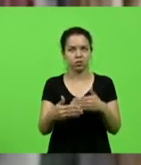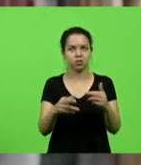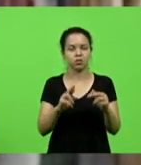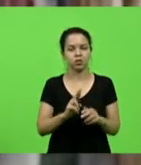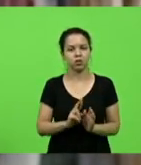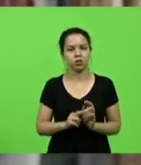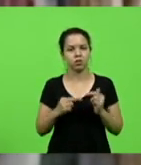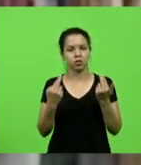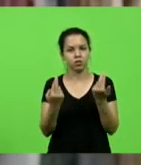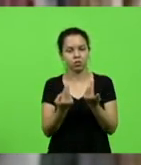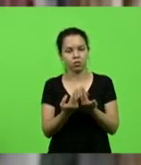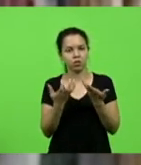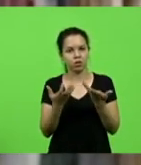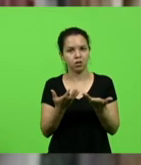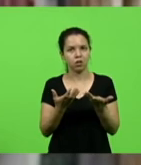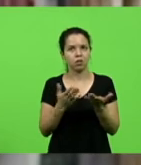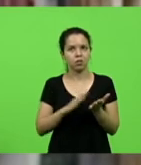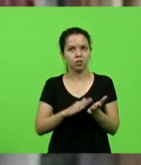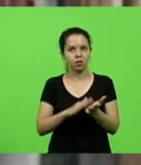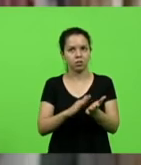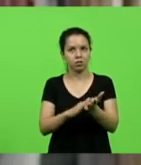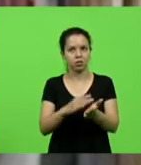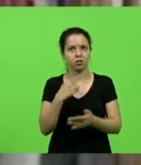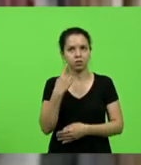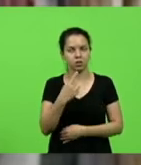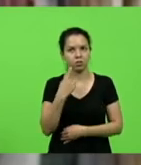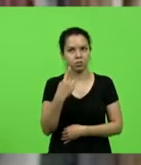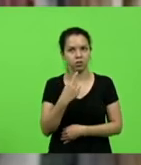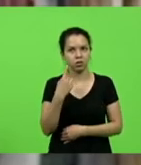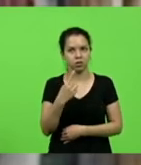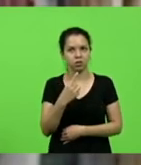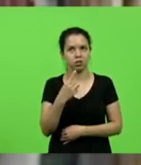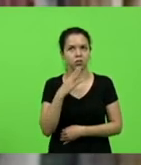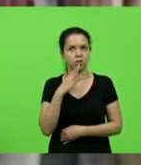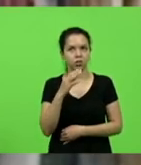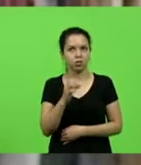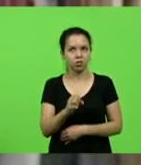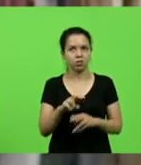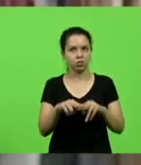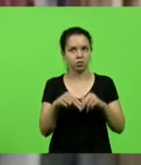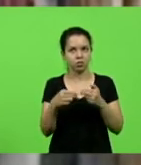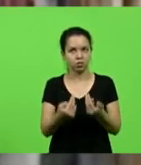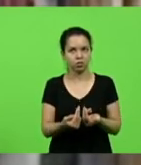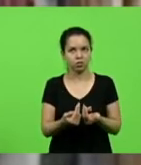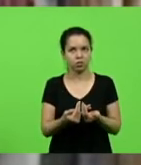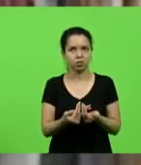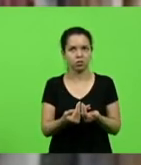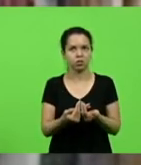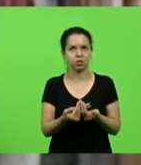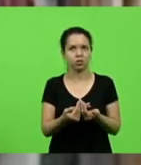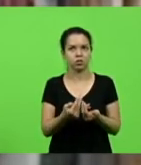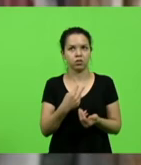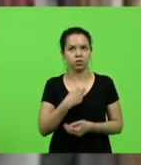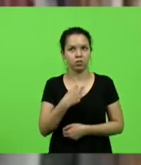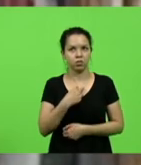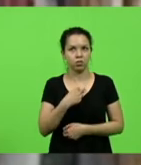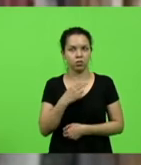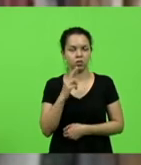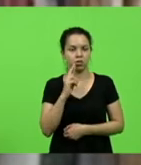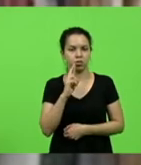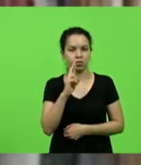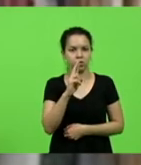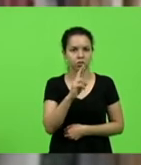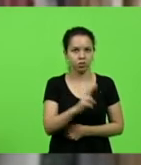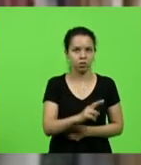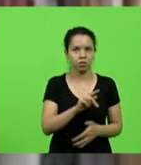o deputado Bruno, que se ausentou e por isso mesmo não pôde responder a um dos questionamentos que foi feito a ele a respeito